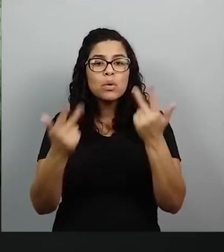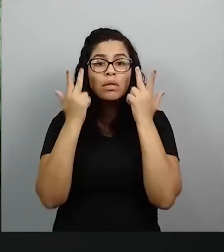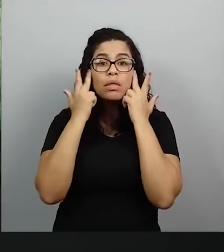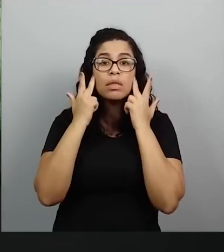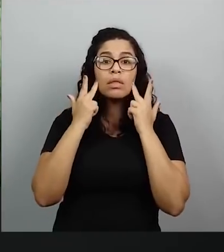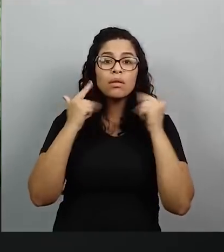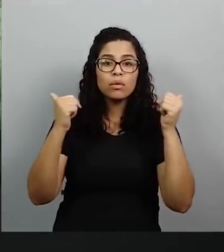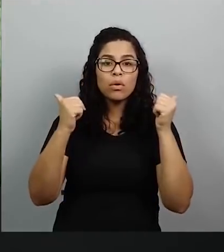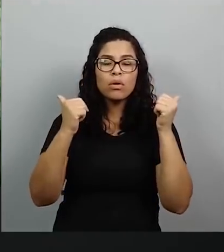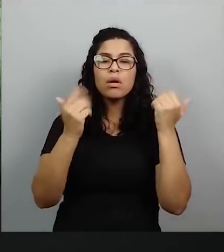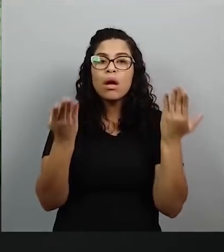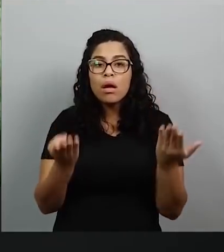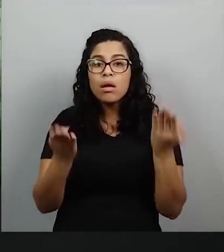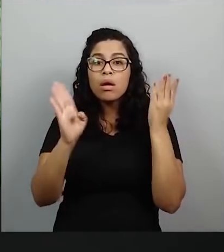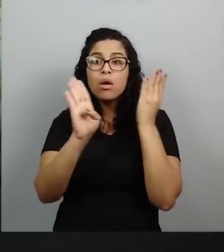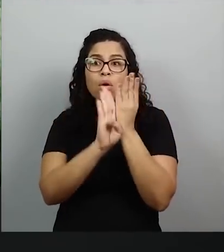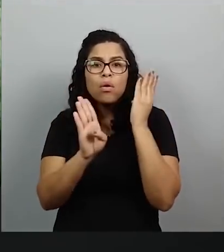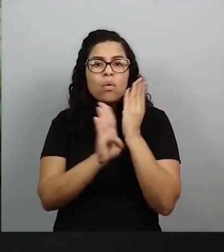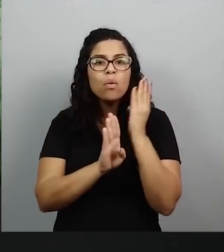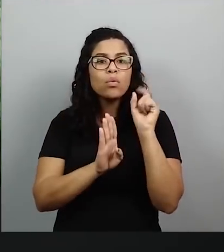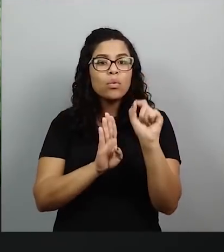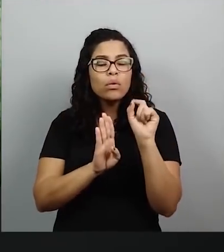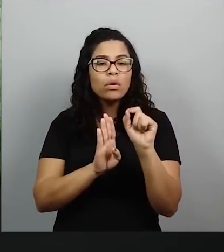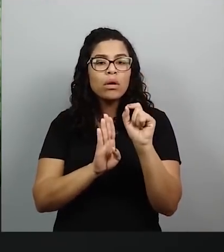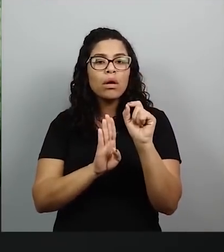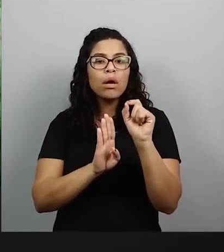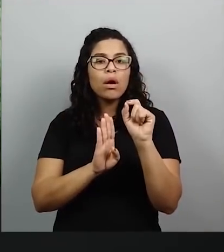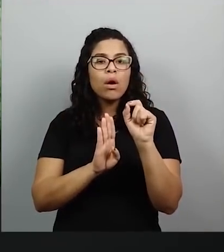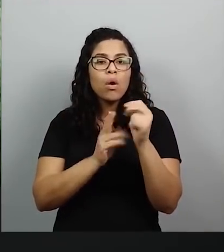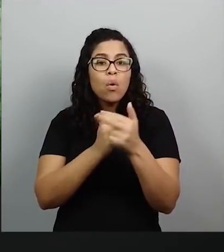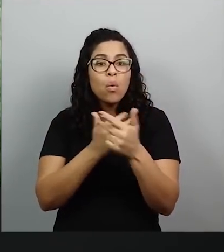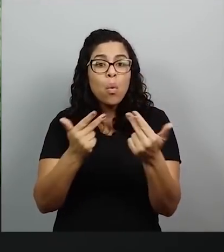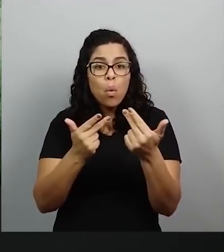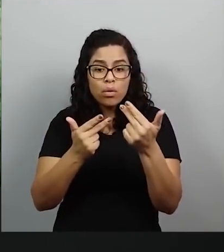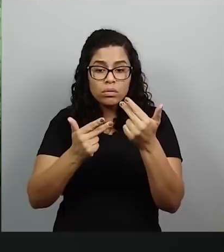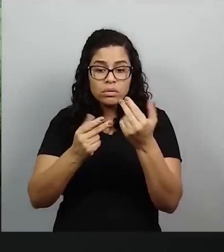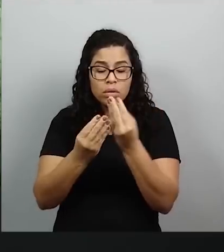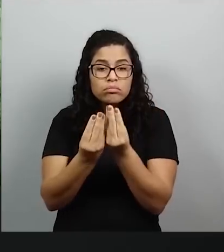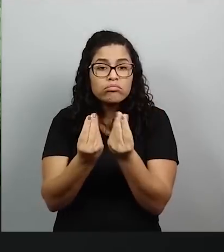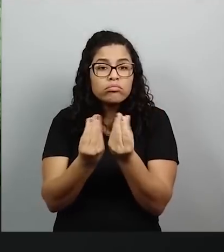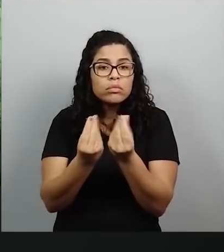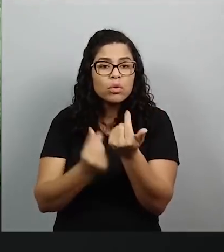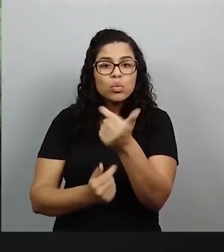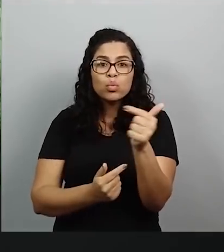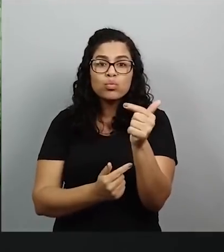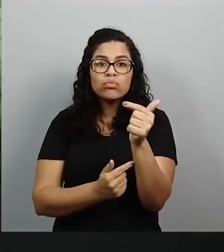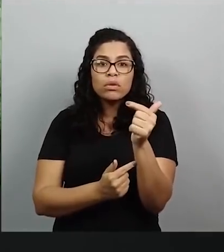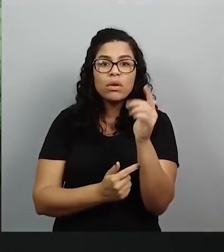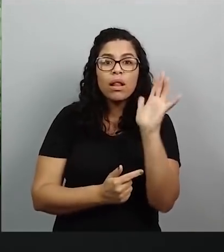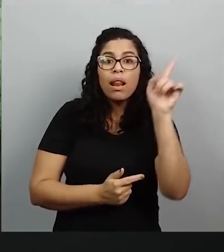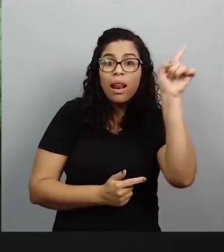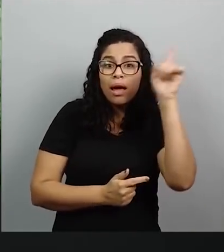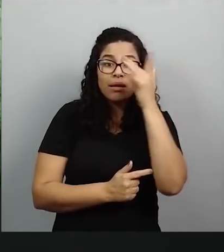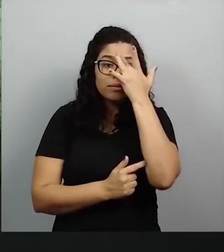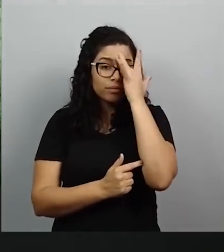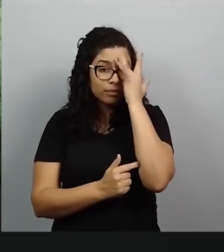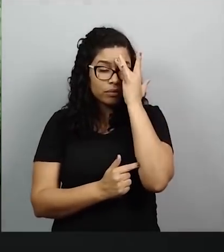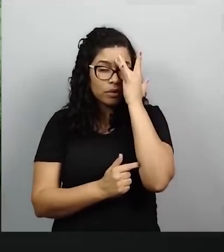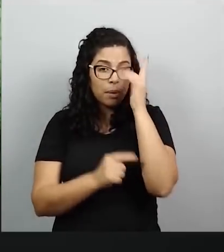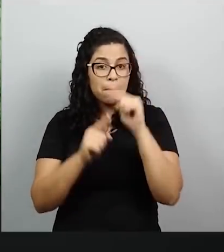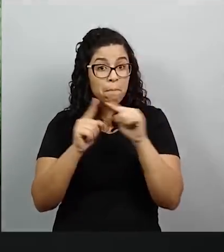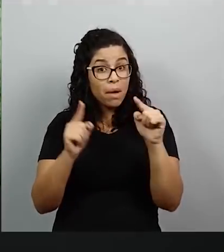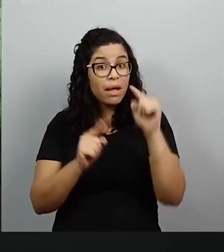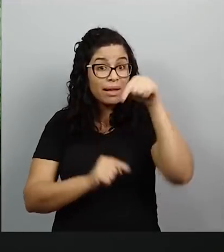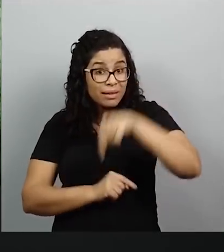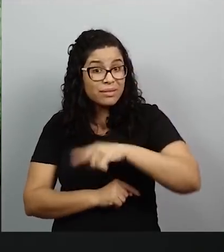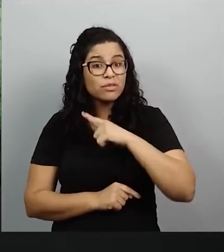aqui e acabaram encontrando as tais drogas do sertão, que eram especiarias que não tinham lá nas Índias. E pode ser